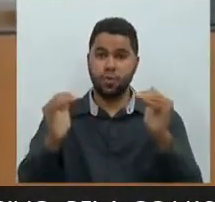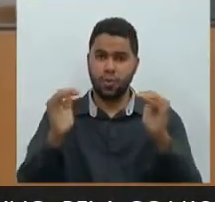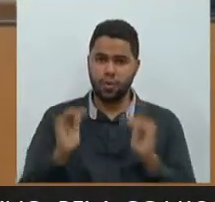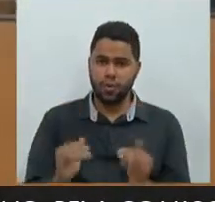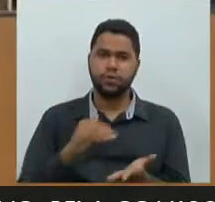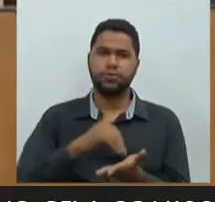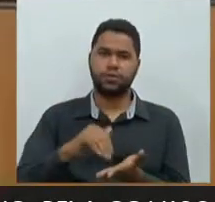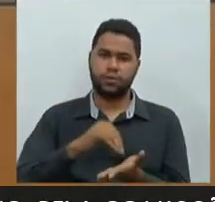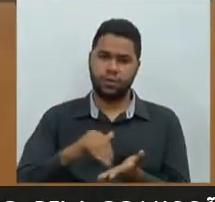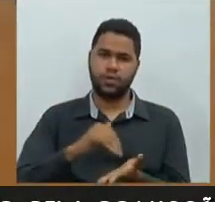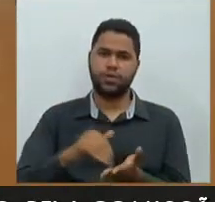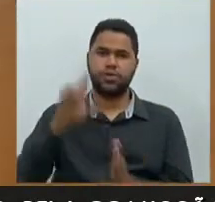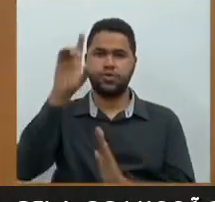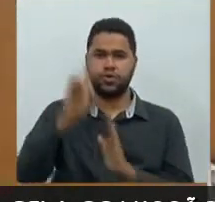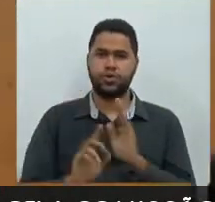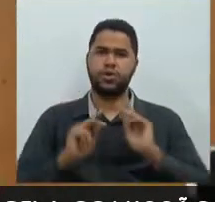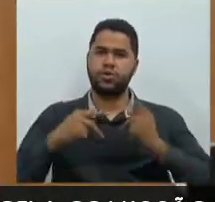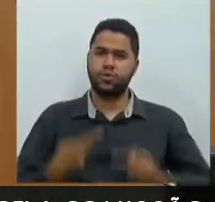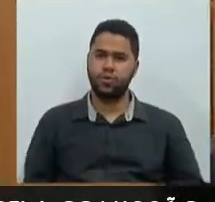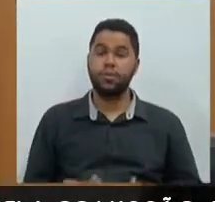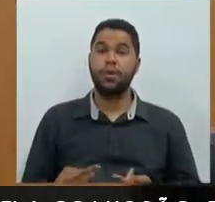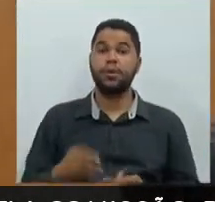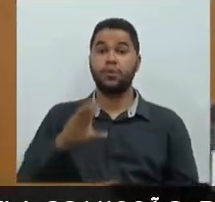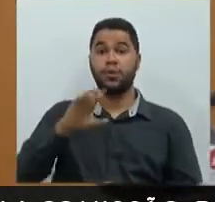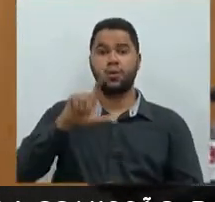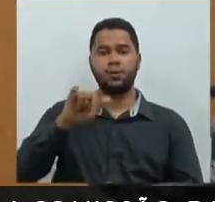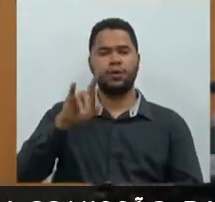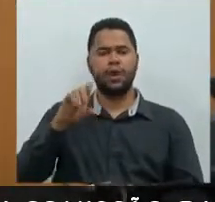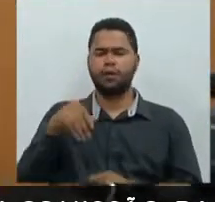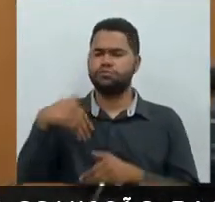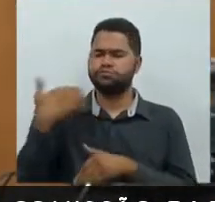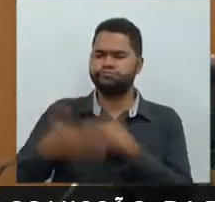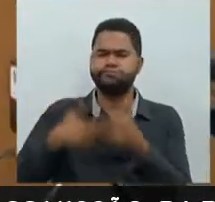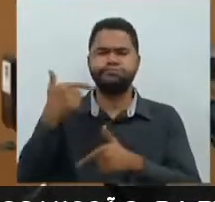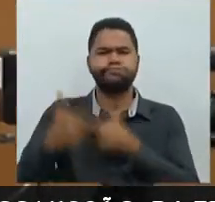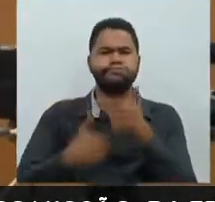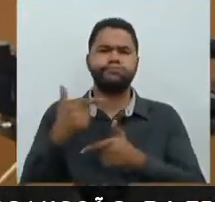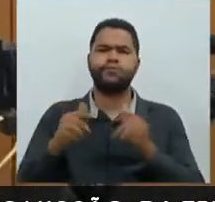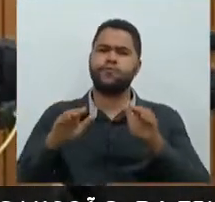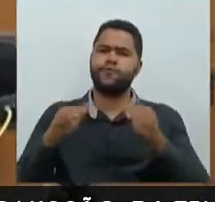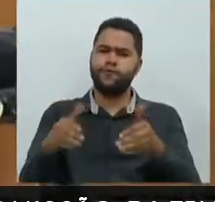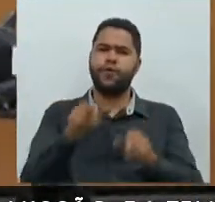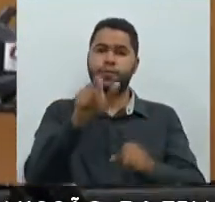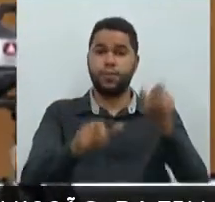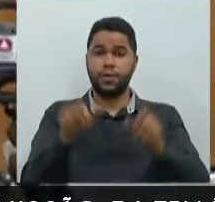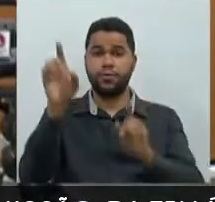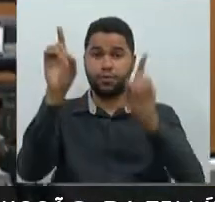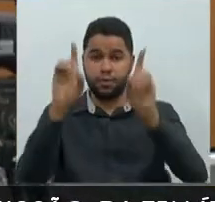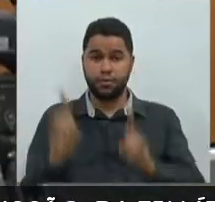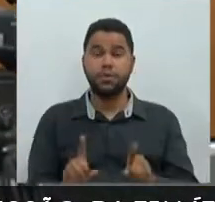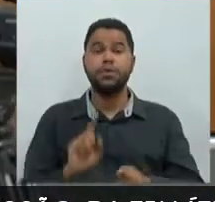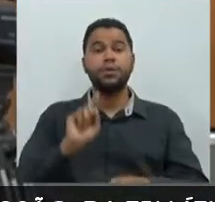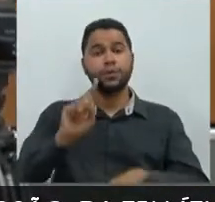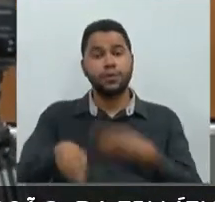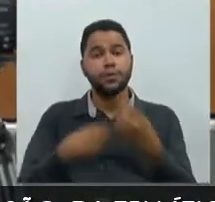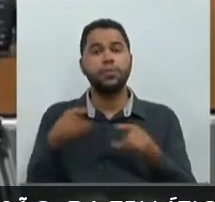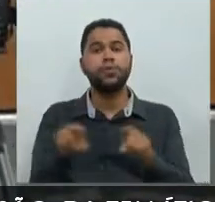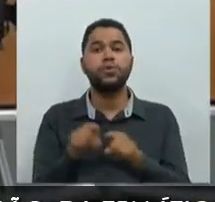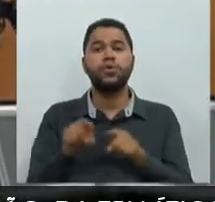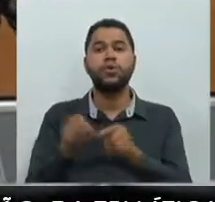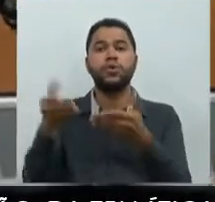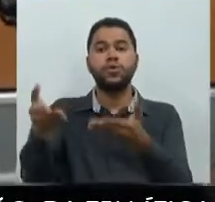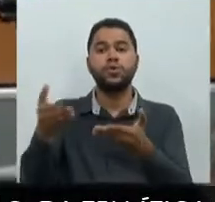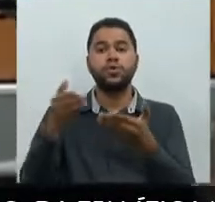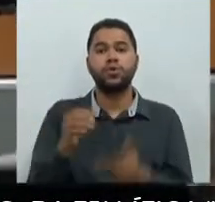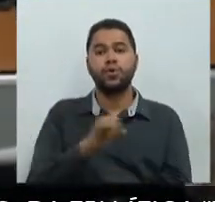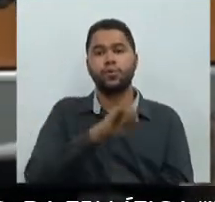de Direitos Humanos. E o Cláudio vem desenvolvendo lá um excelente trabalho em prol da pessoa com deficiência. E daqui a pouquinho também vamos chamar o Júlio